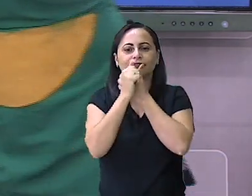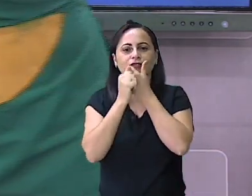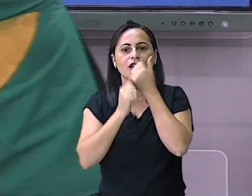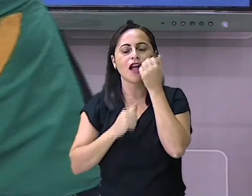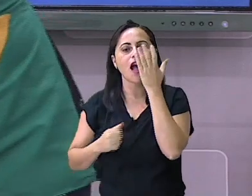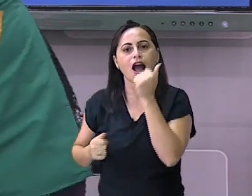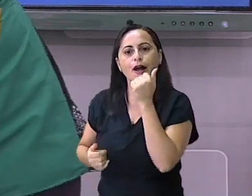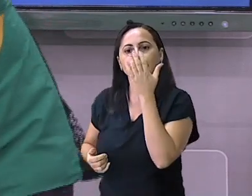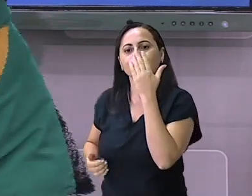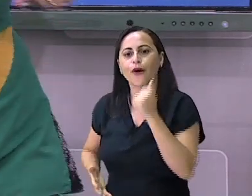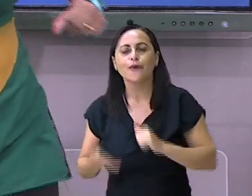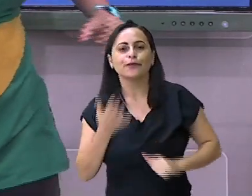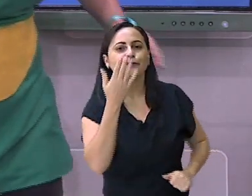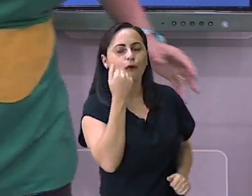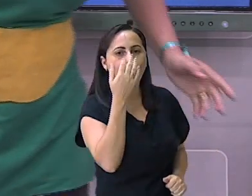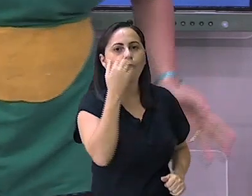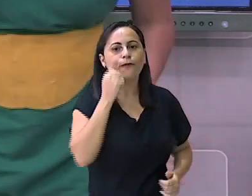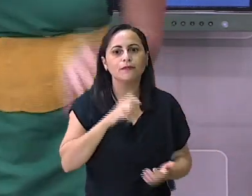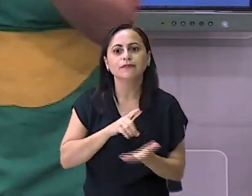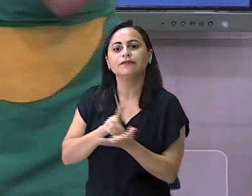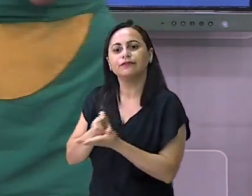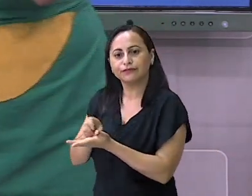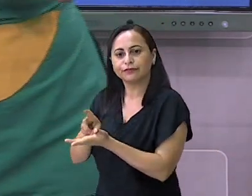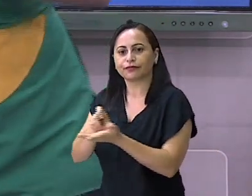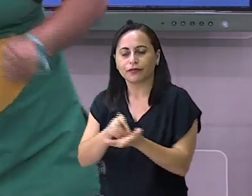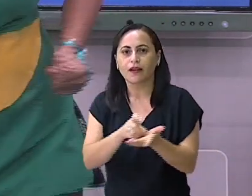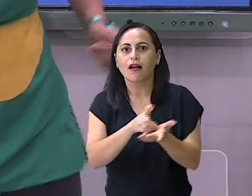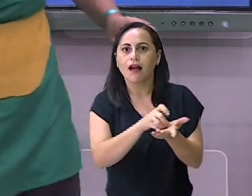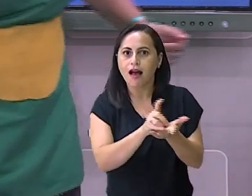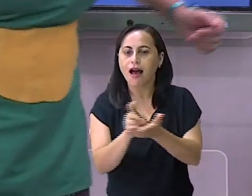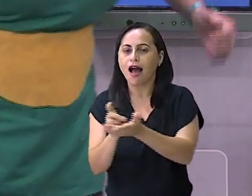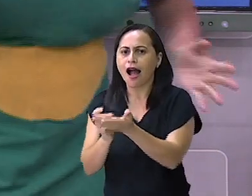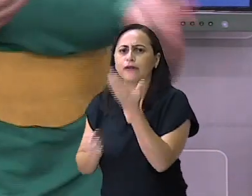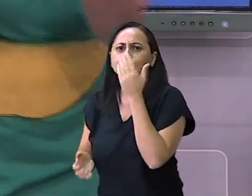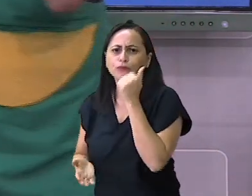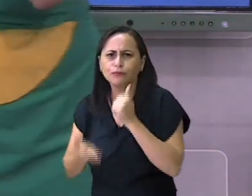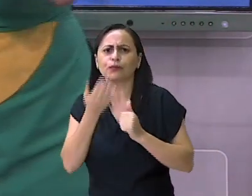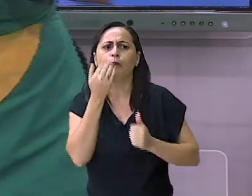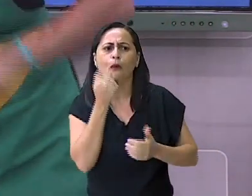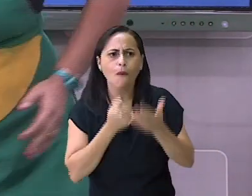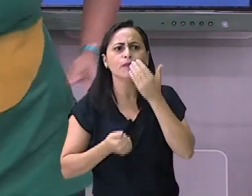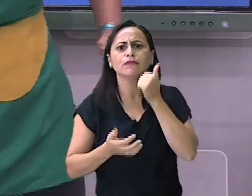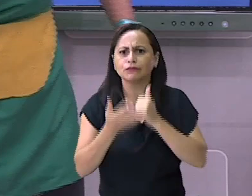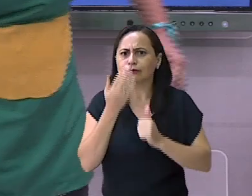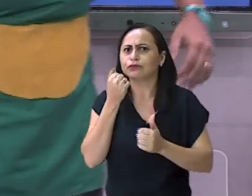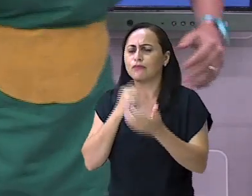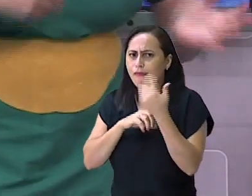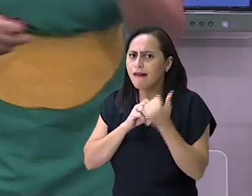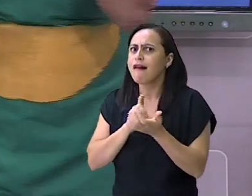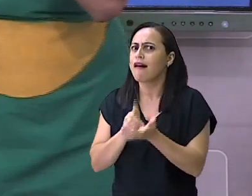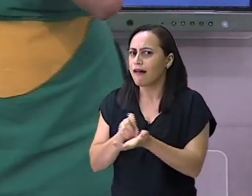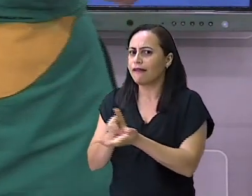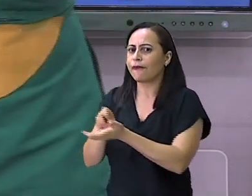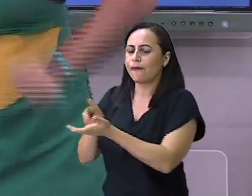Nhoque, nhoque, nhoque, come muito a lagarta. Nhoque, nhoque.